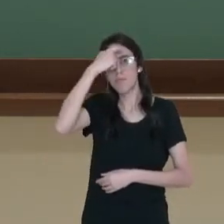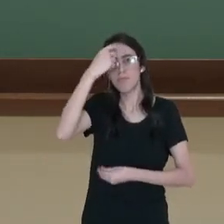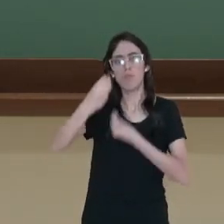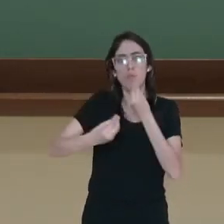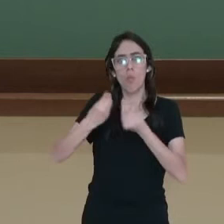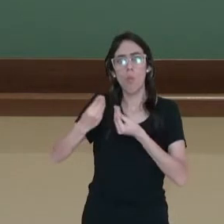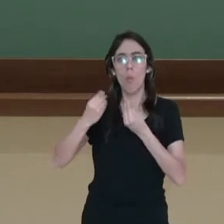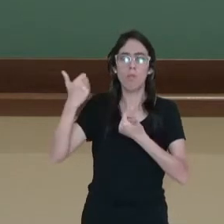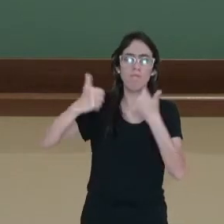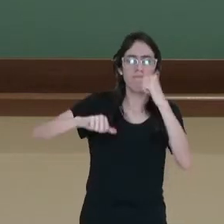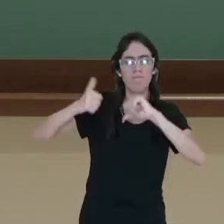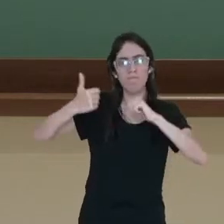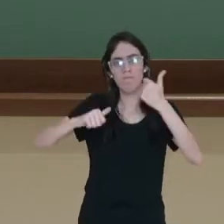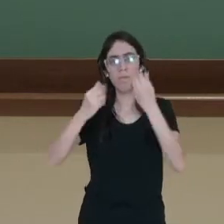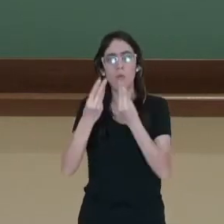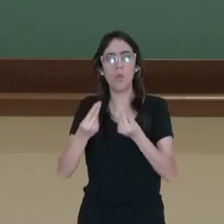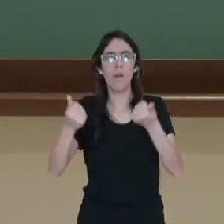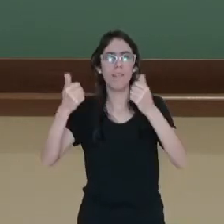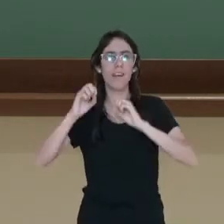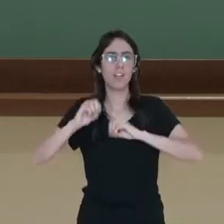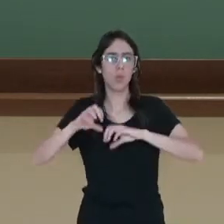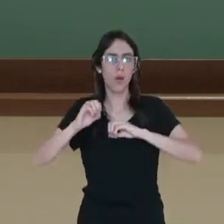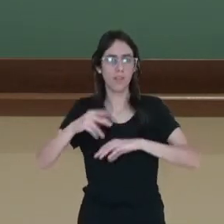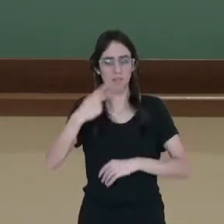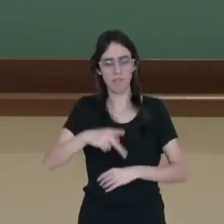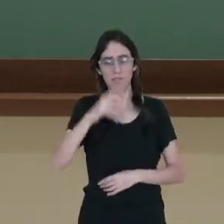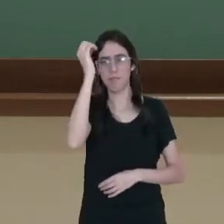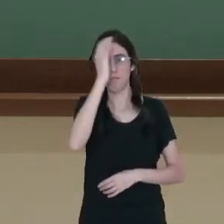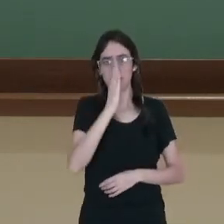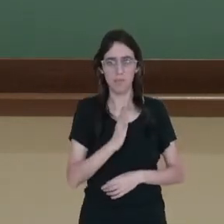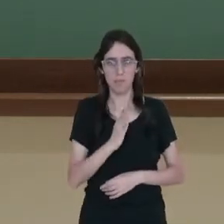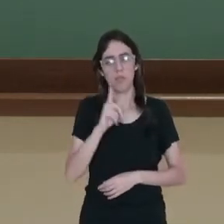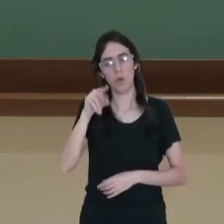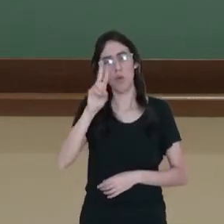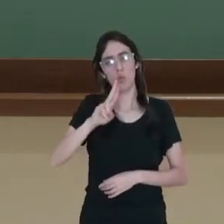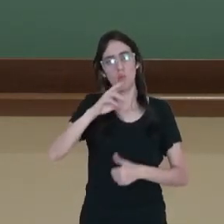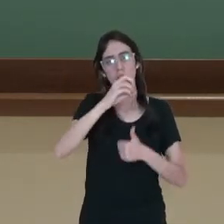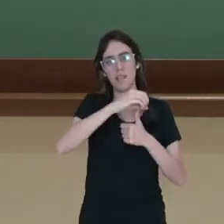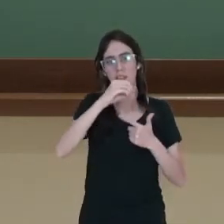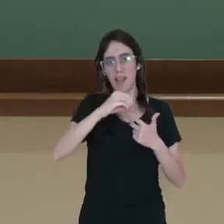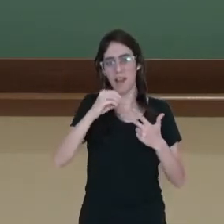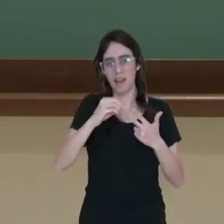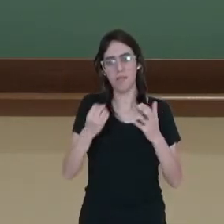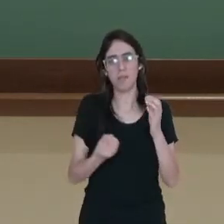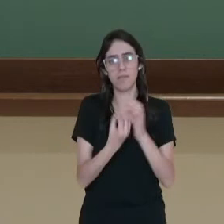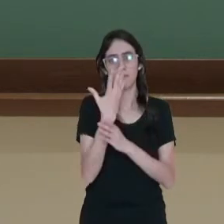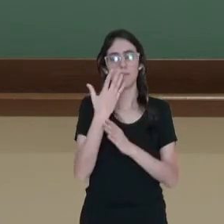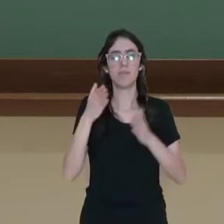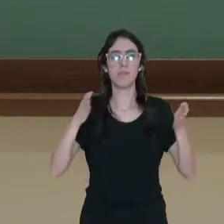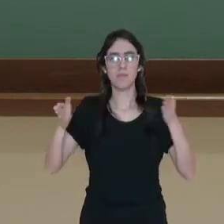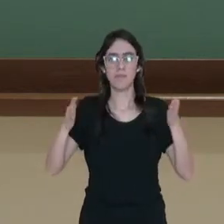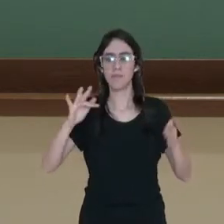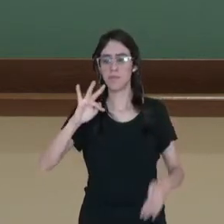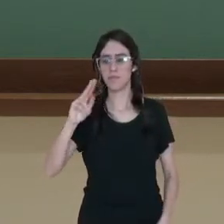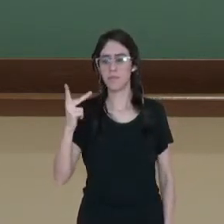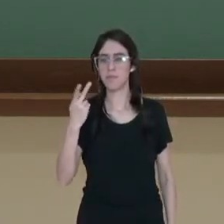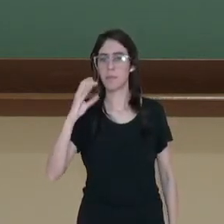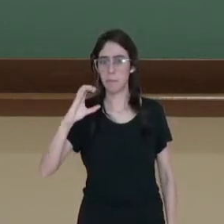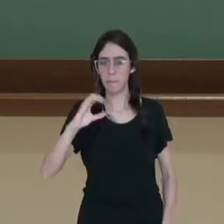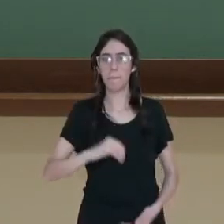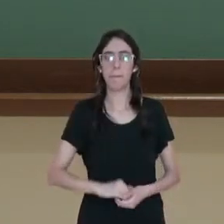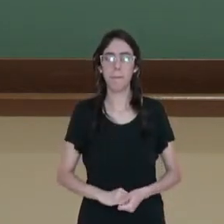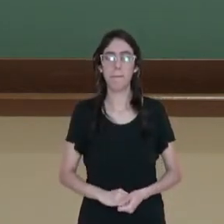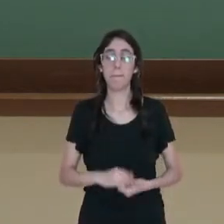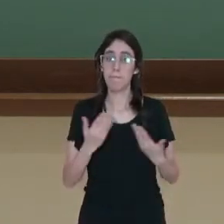nós mensurarmos a qualidade da educação do país, aí através do Enem, criado no governo de Fernando Henrique Cardoso. Além